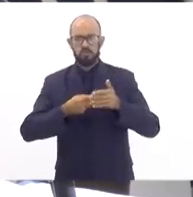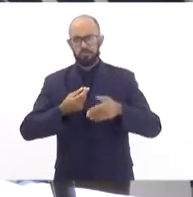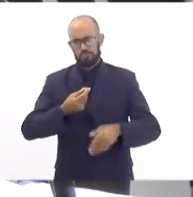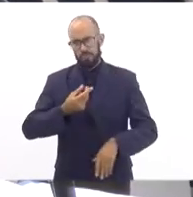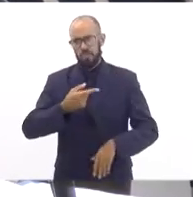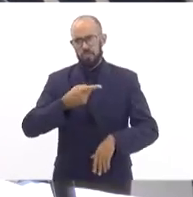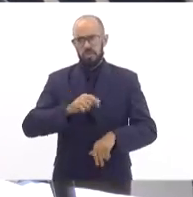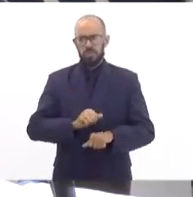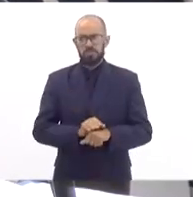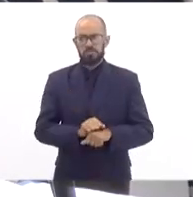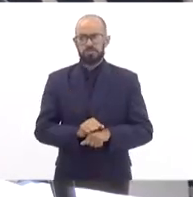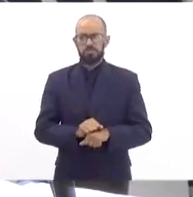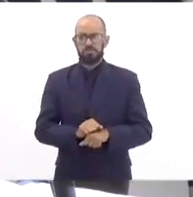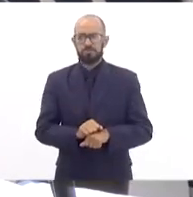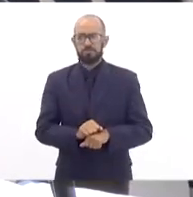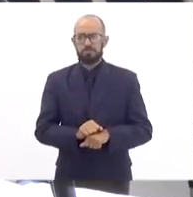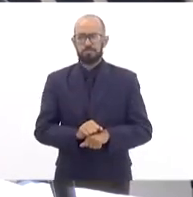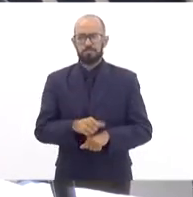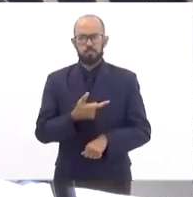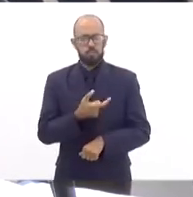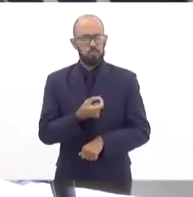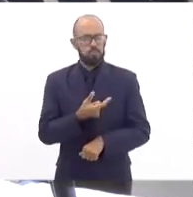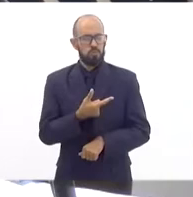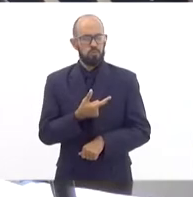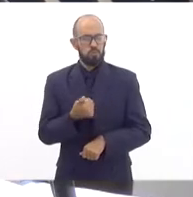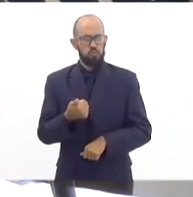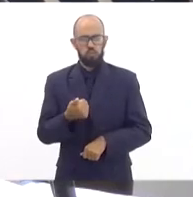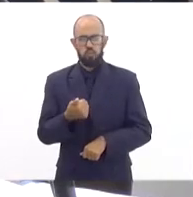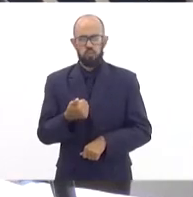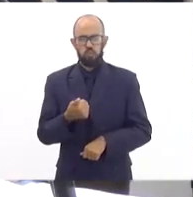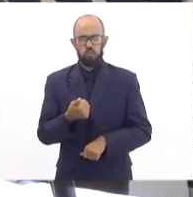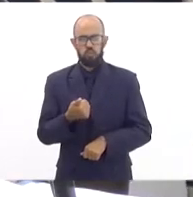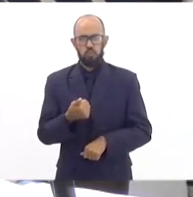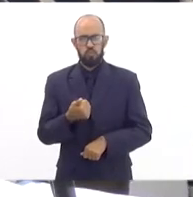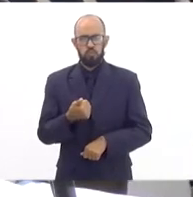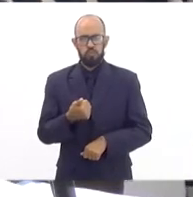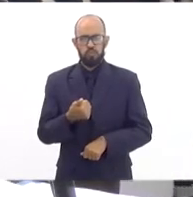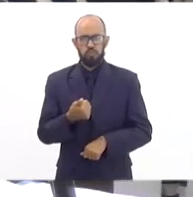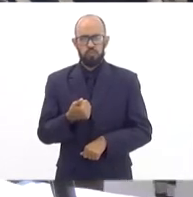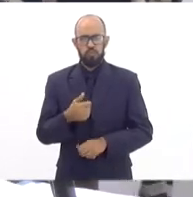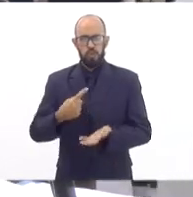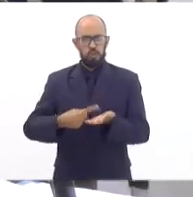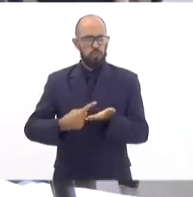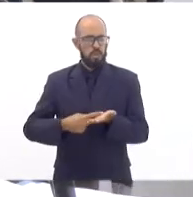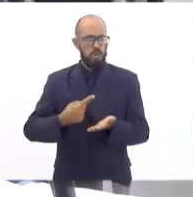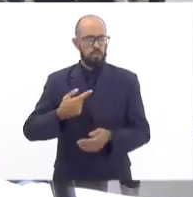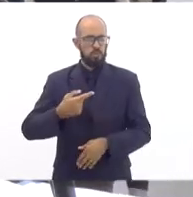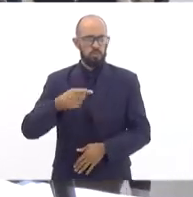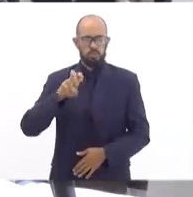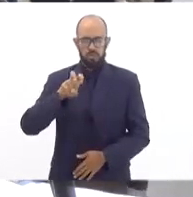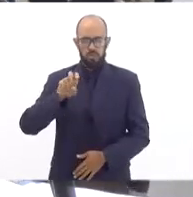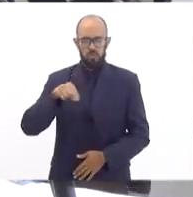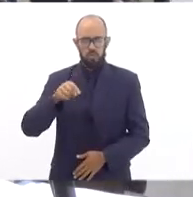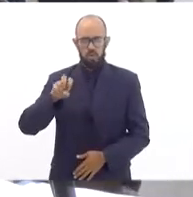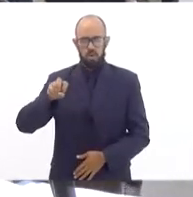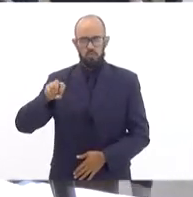tarifária de 2021, essa que iria para R$ 5,90 e na prática não foi, ficou em R$